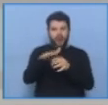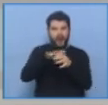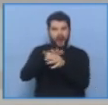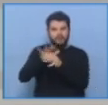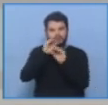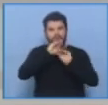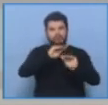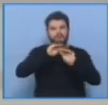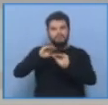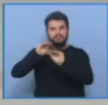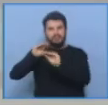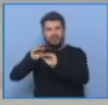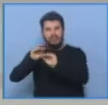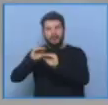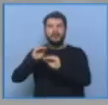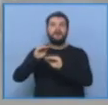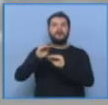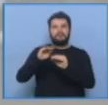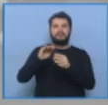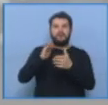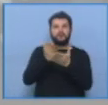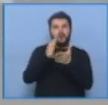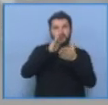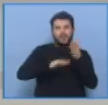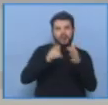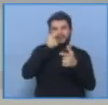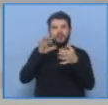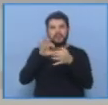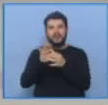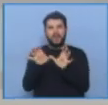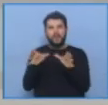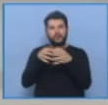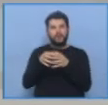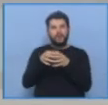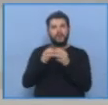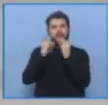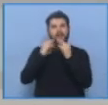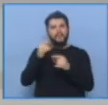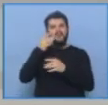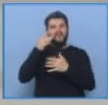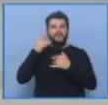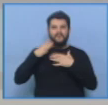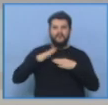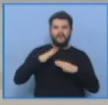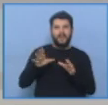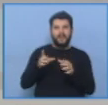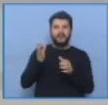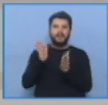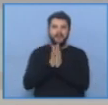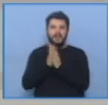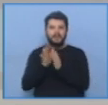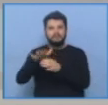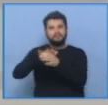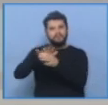obras da Companhia de Jesus. Passaram em colégios? Colégios, pessoas ligadas a movimentos de campos de férias, paróquias também que estão ligadas à Companhia de